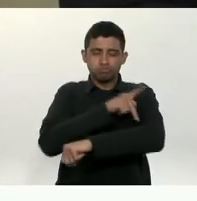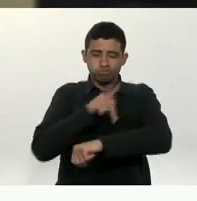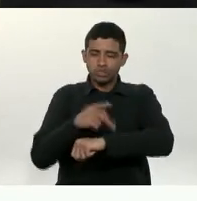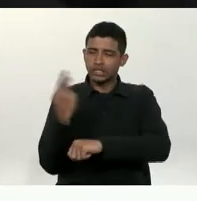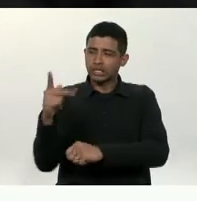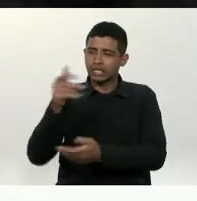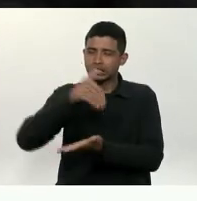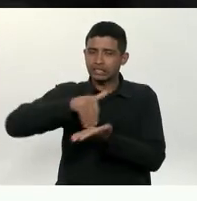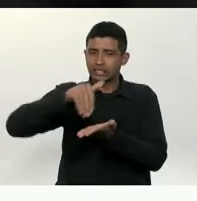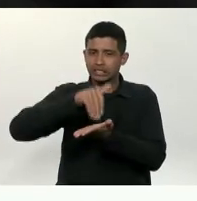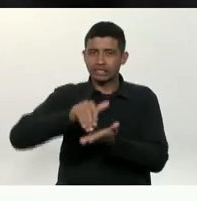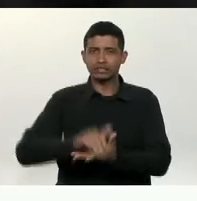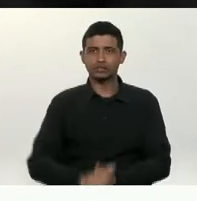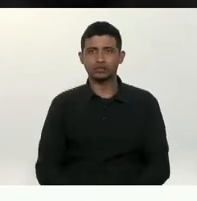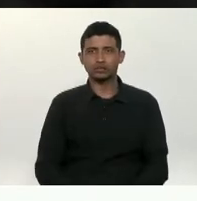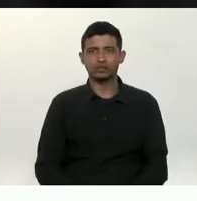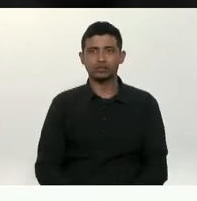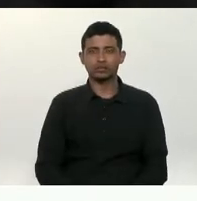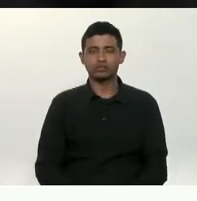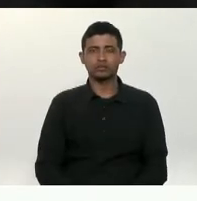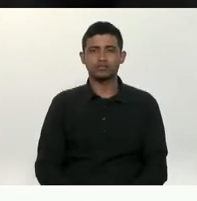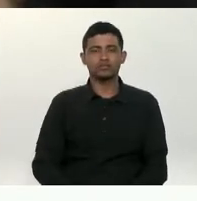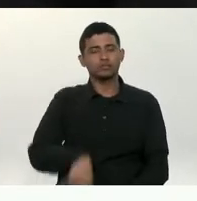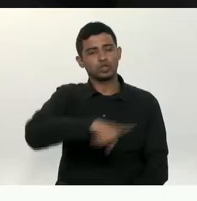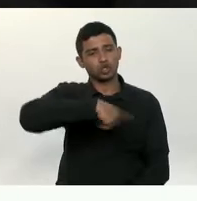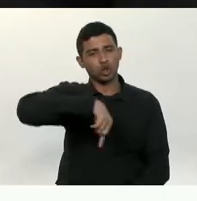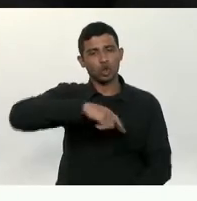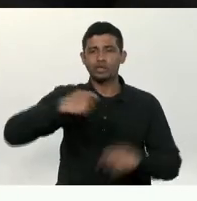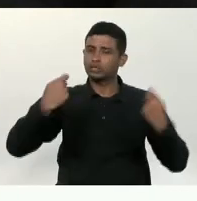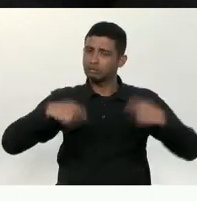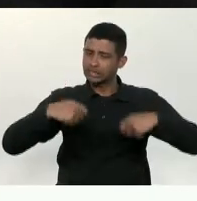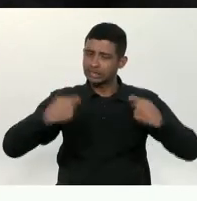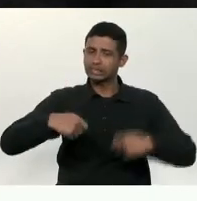secretário, que nós precisamos novamente